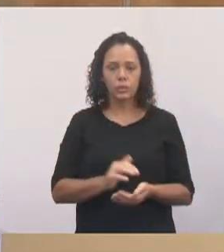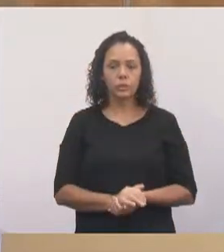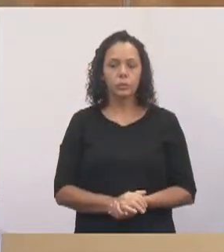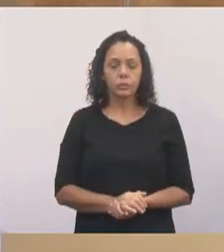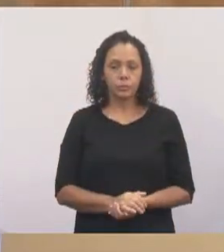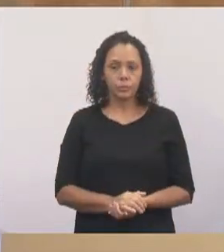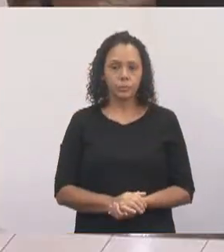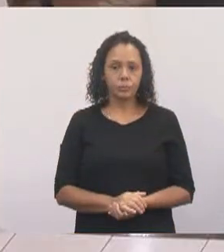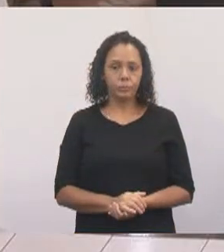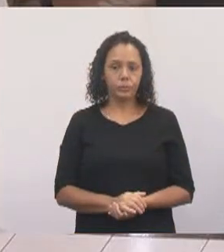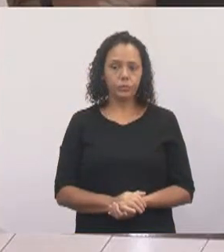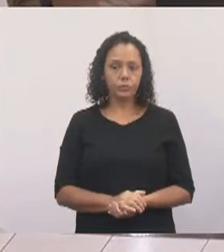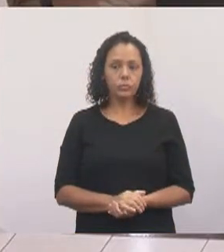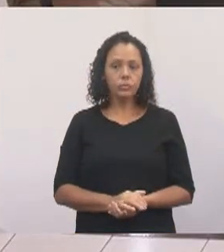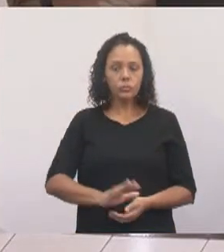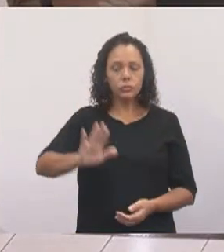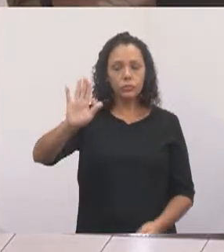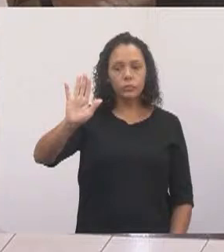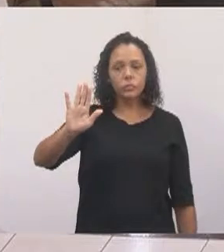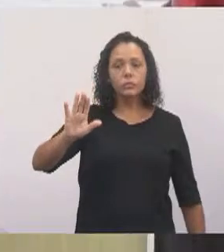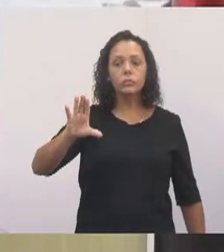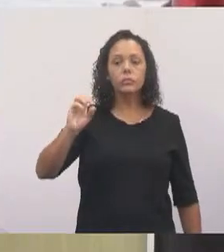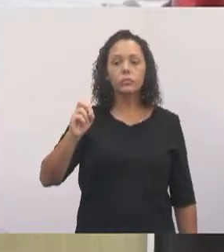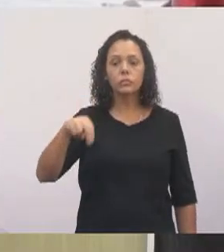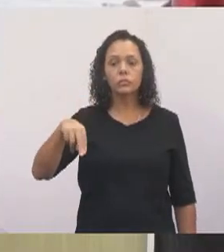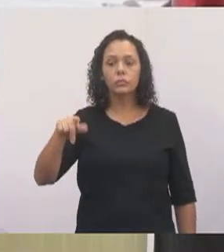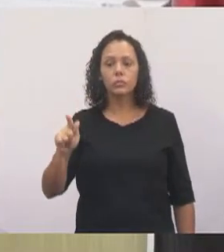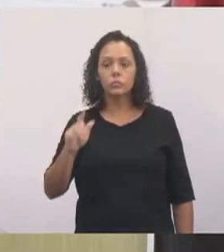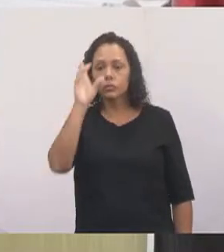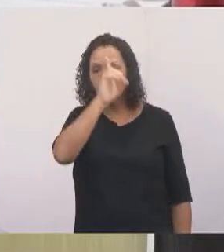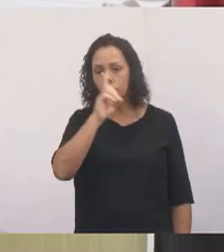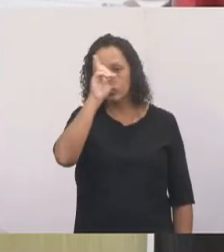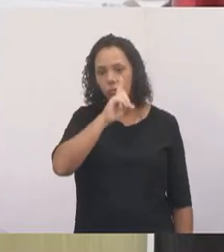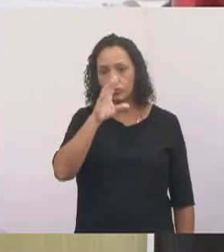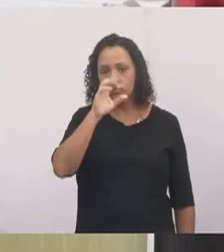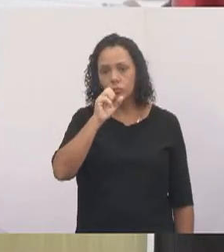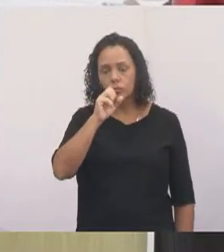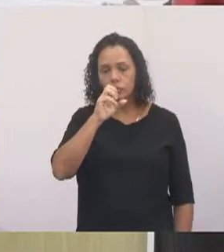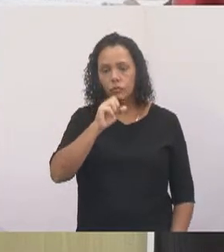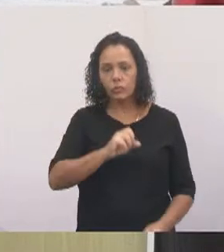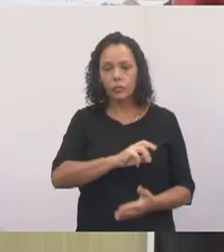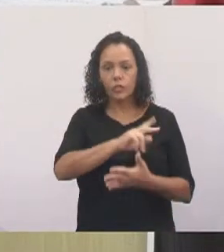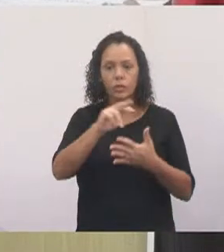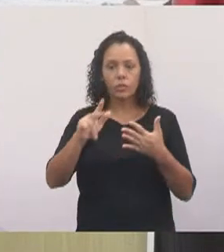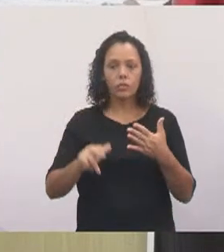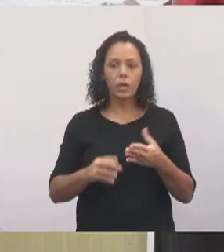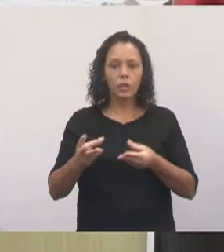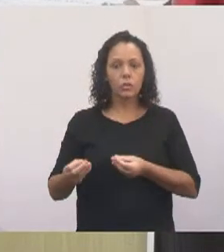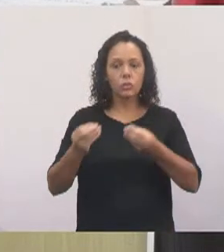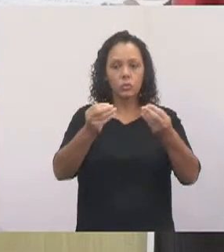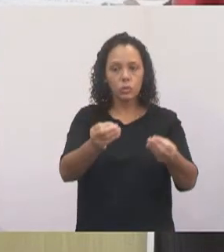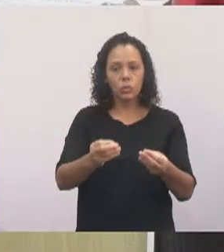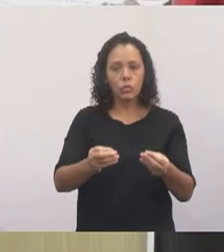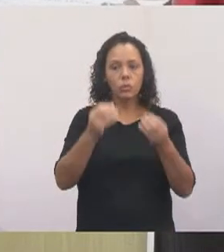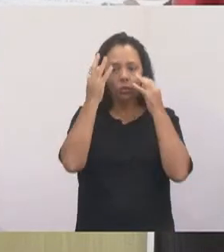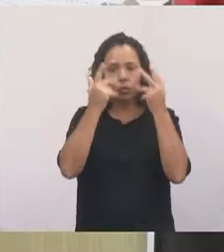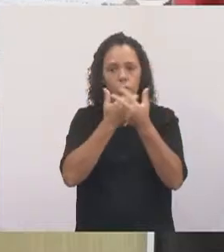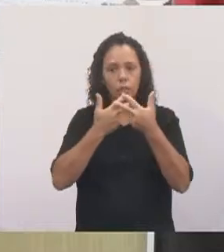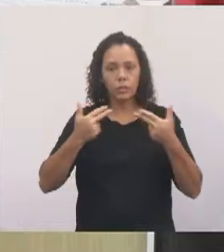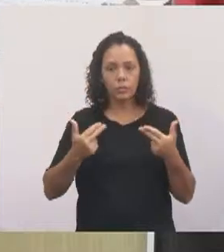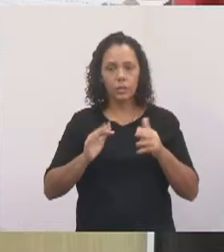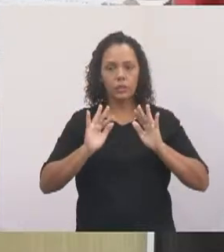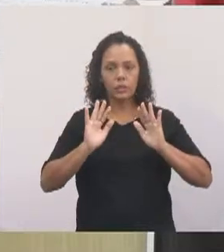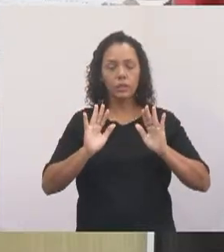de fim de semana, várias ONGs fazendo feira de adoção, dão de 15 a 20 animais as feiras. E como eu